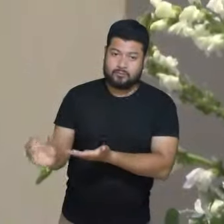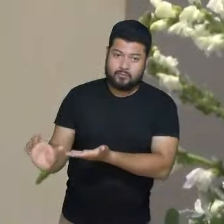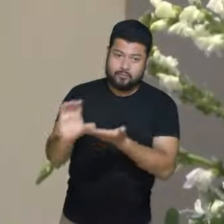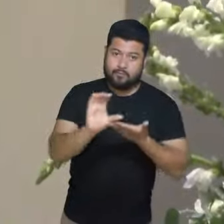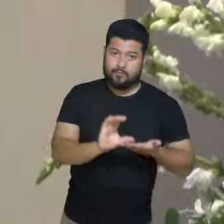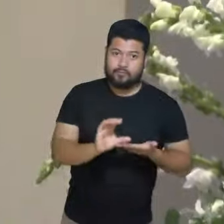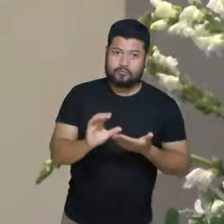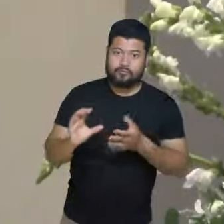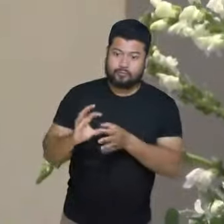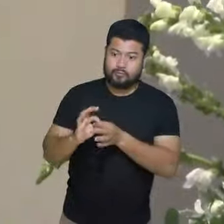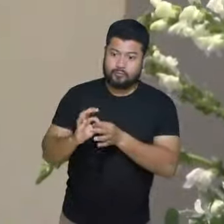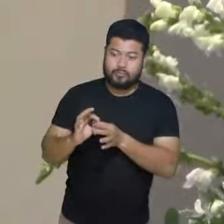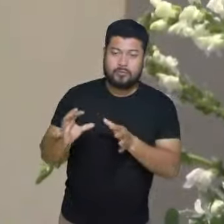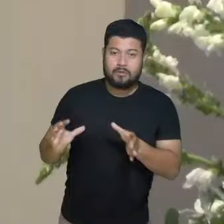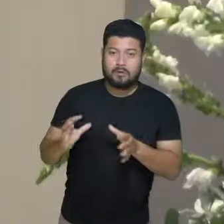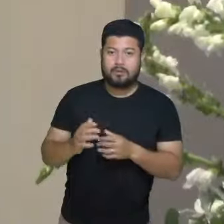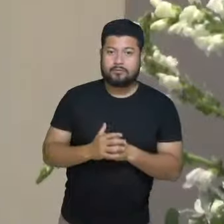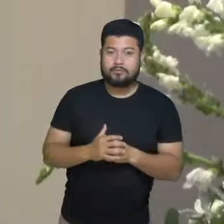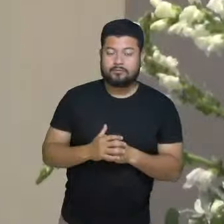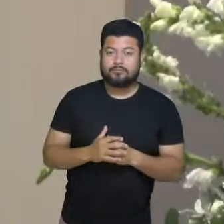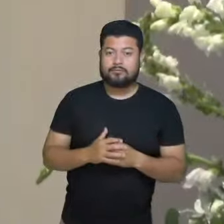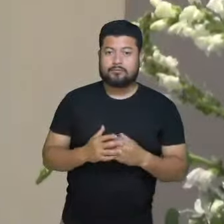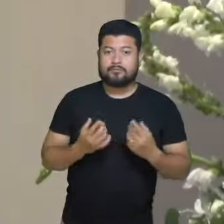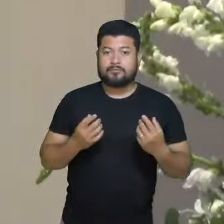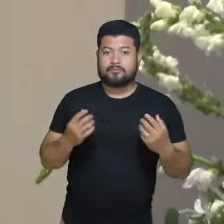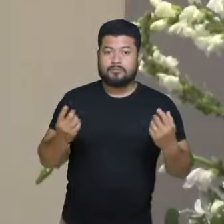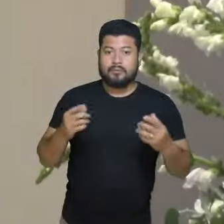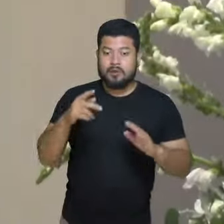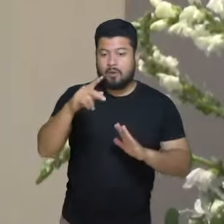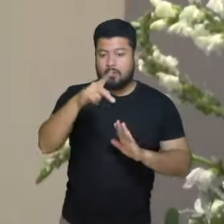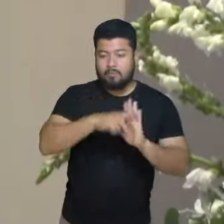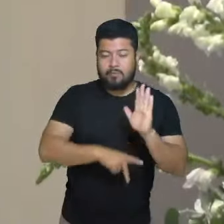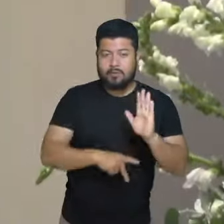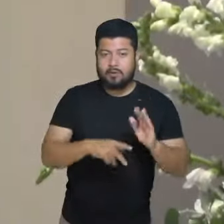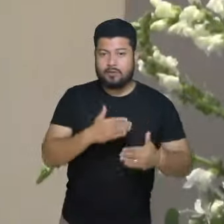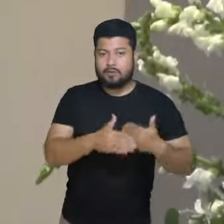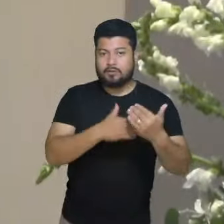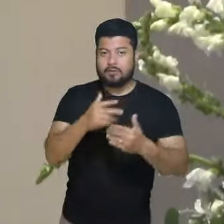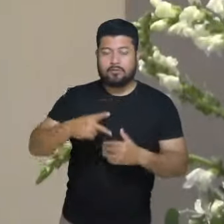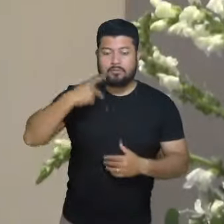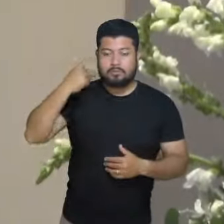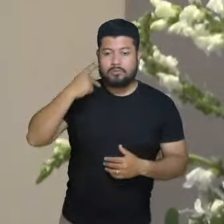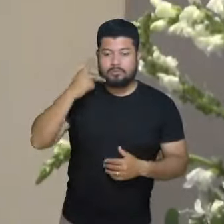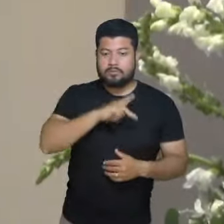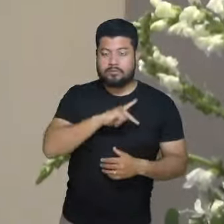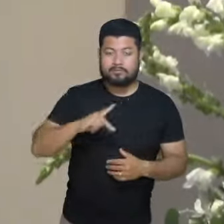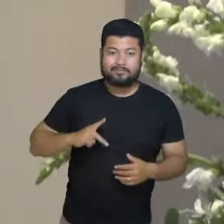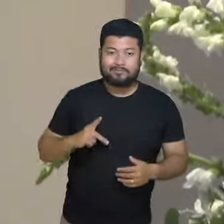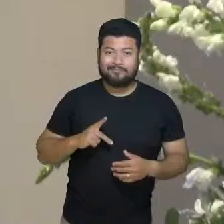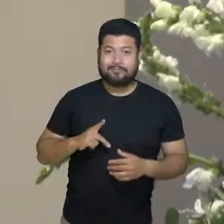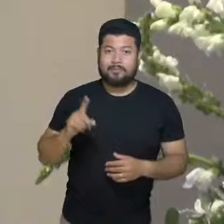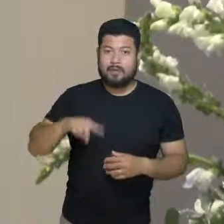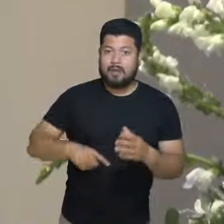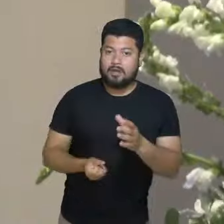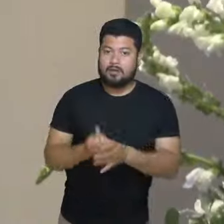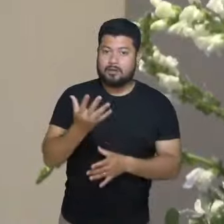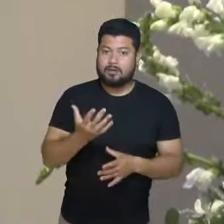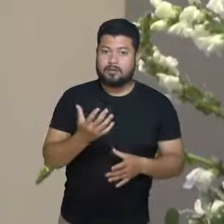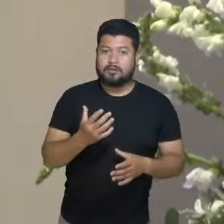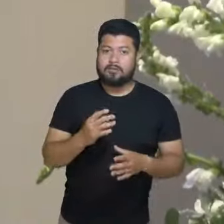disponíveis com vista a fazer frente aos seus programas de desenvolvimento e as suas políticas públicas seria a criação de uma